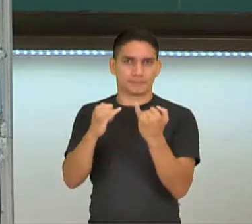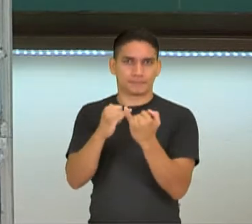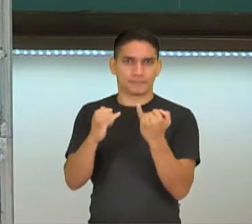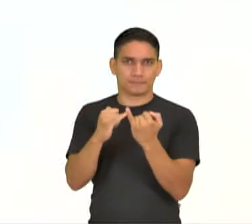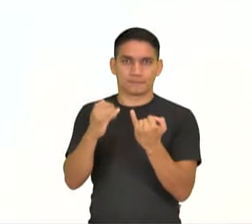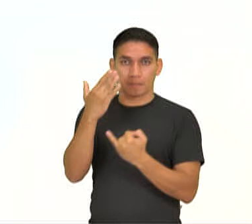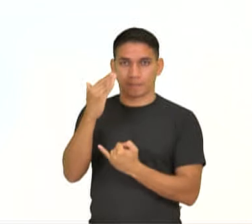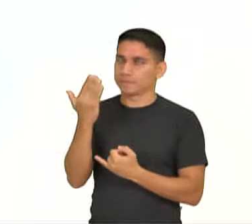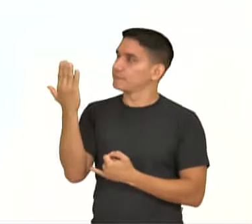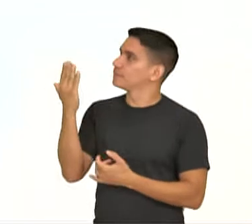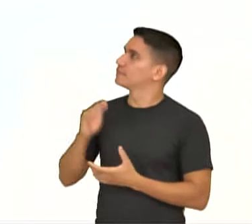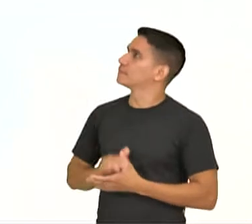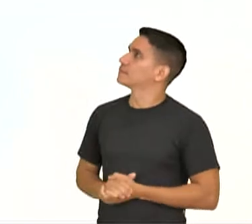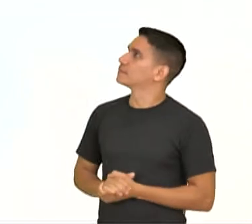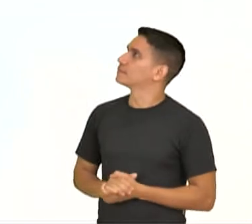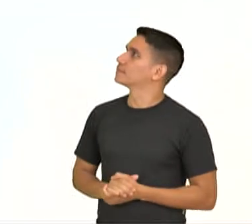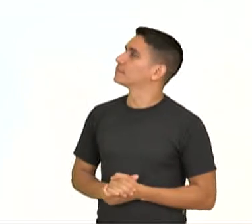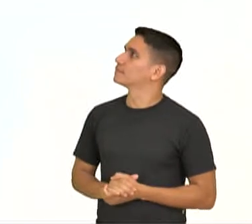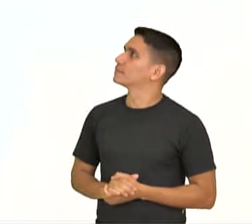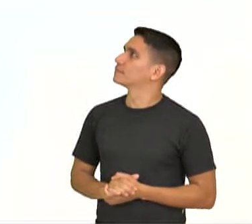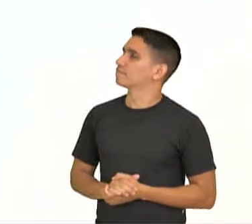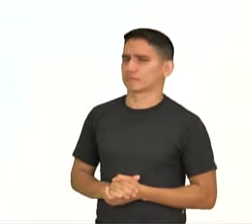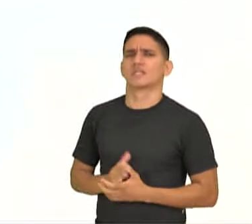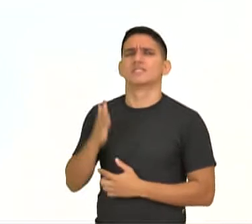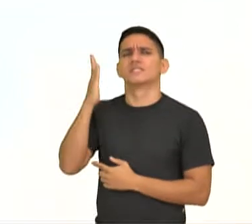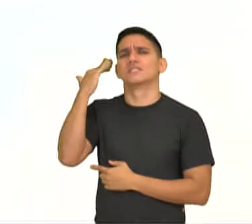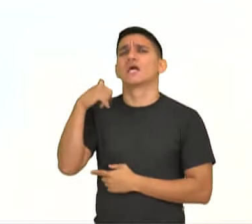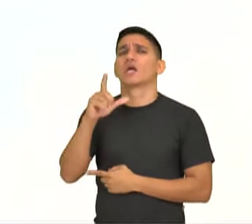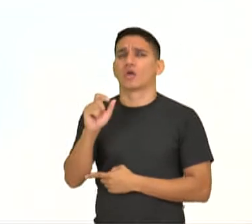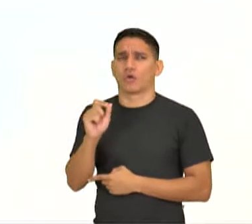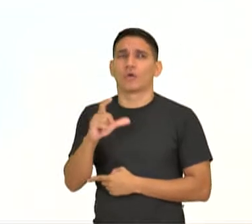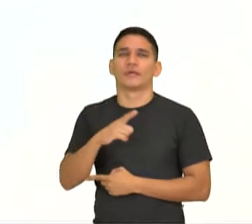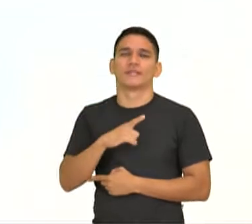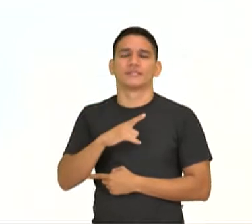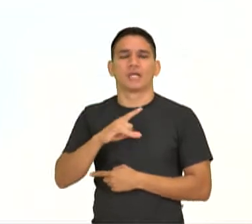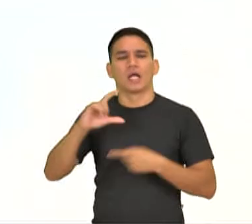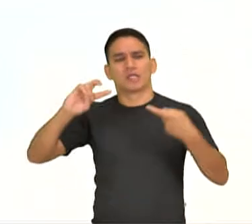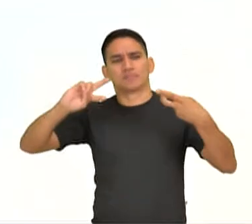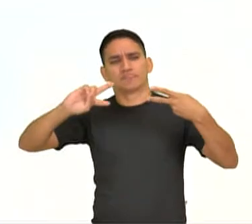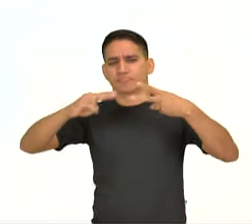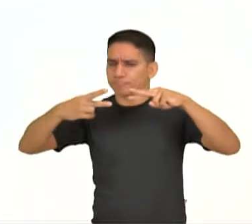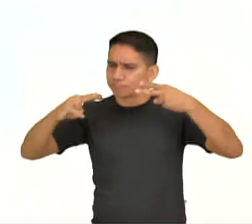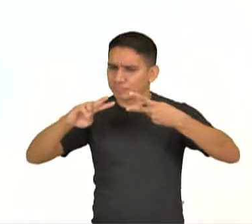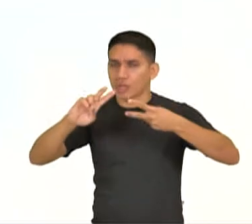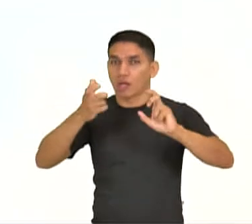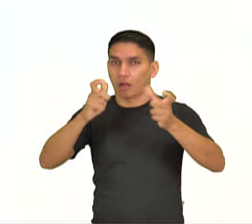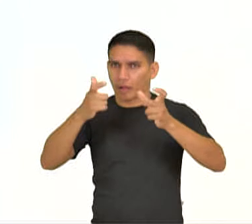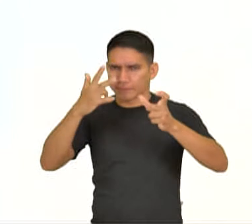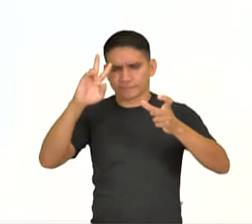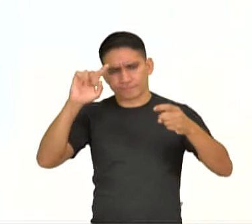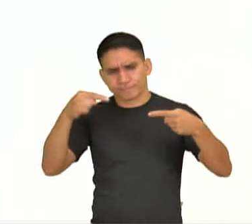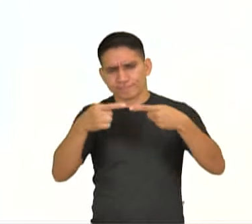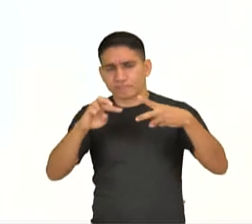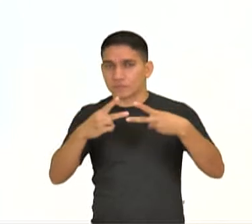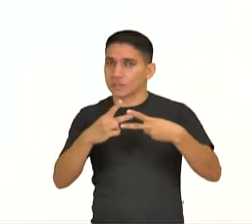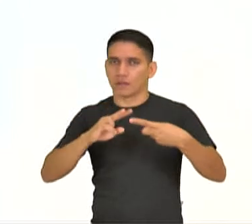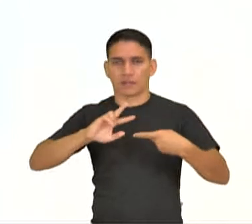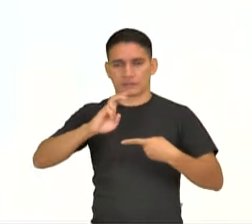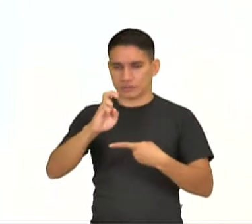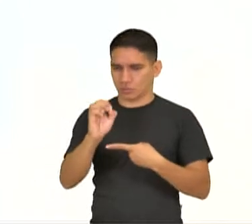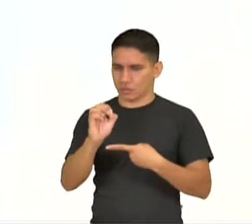Vamos lá olhar as opções, ó. Então, eu já sei, usando esta lógica, um pouquinho menos da metade, que não é